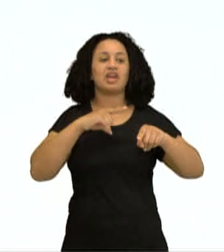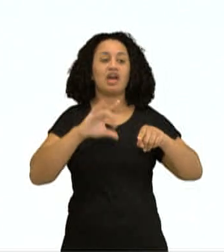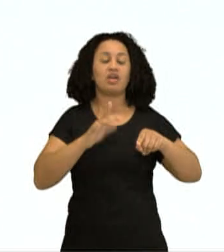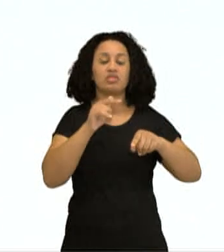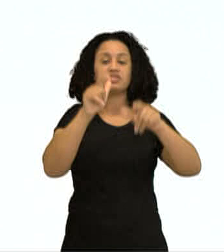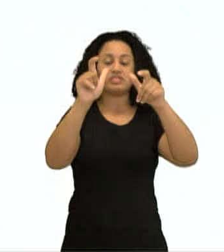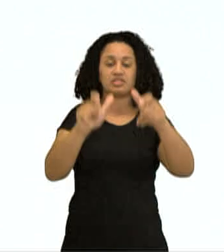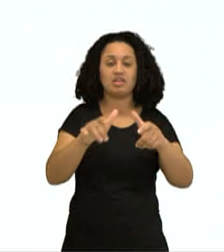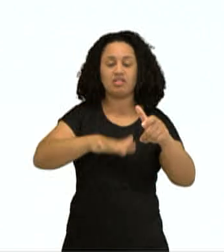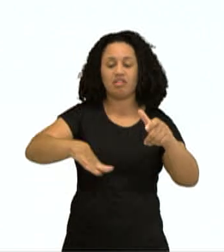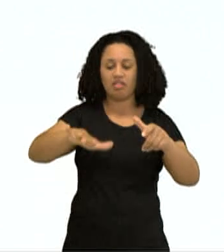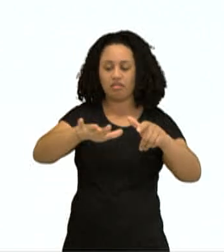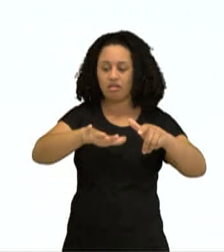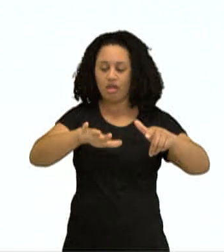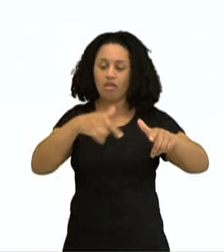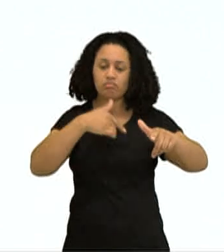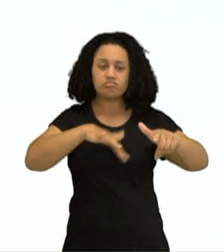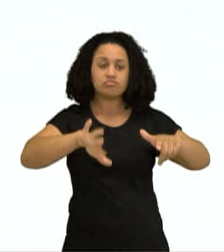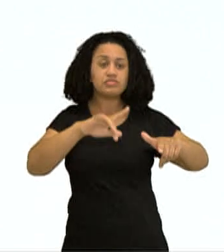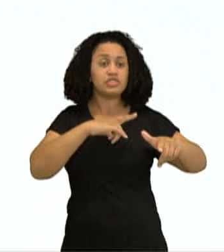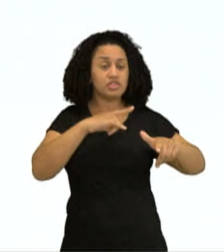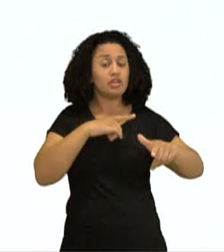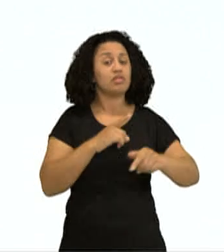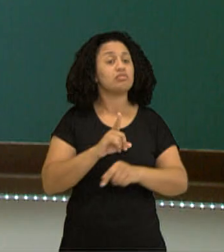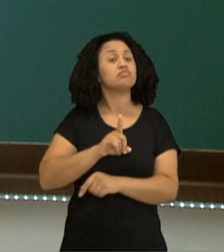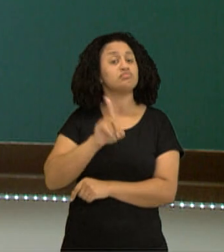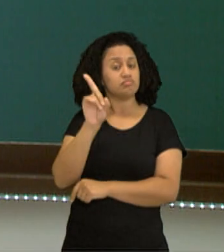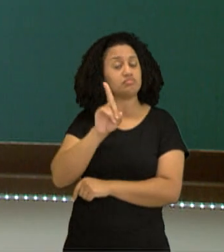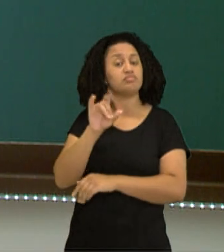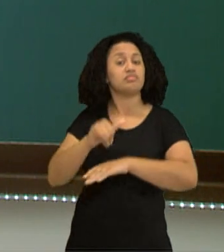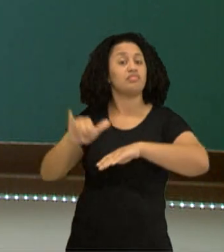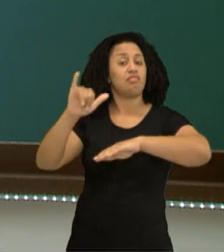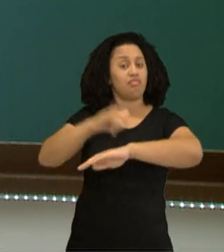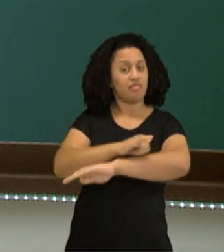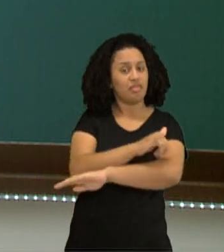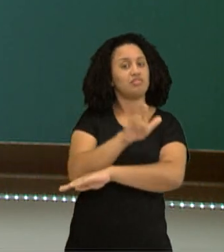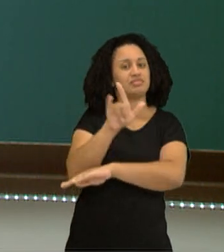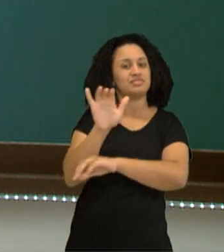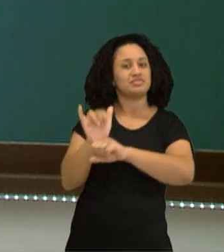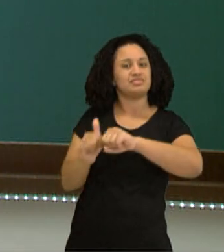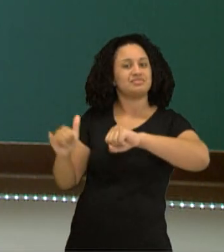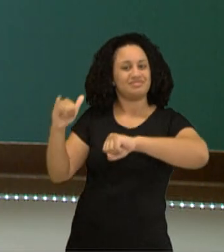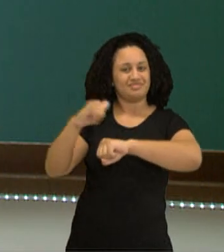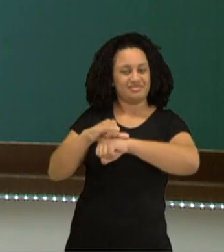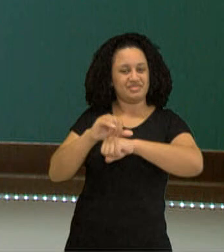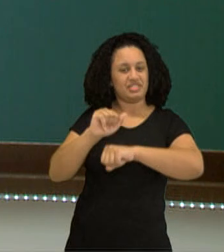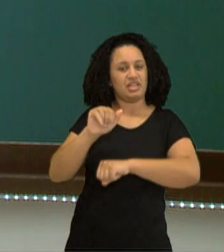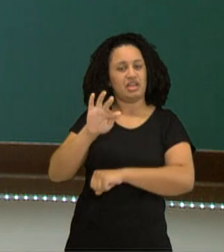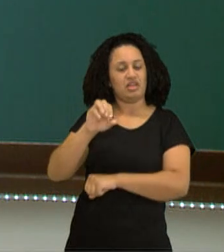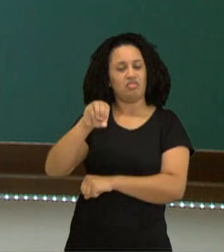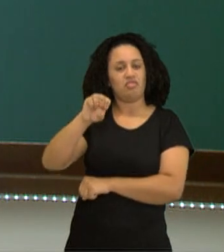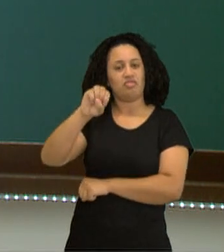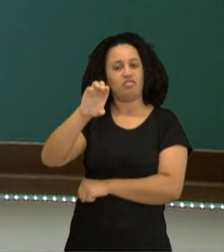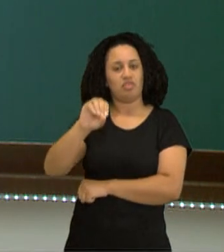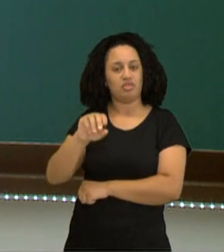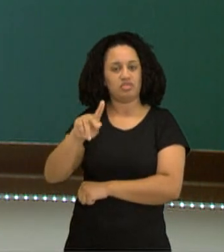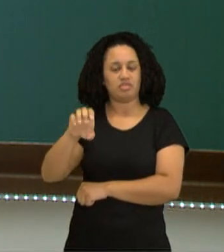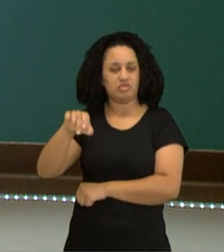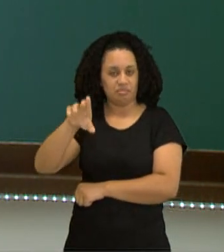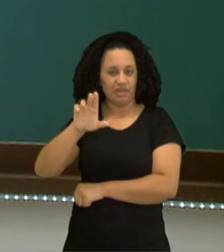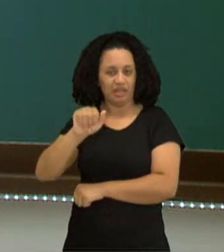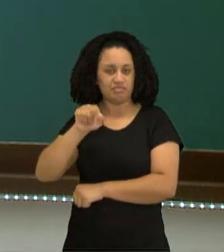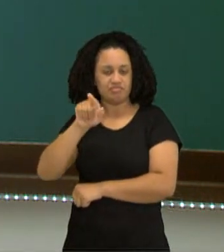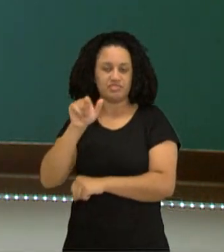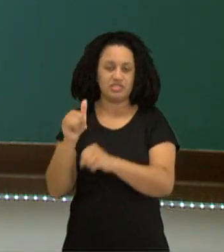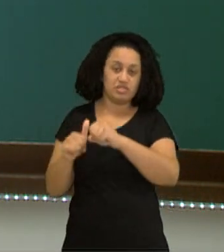embarque e raio-x. Tivemos um flash mob no aeroporto Afonso Pena, no Paraná. Mas esse não é o